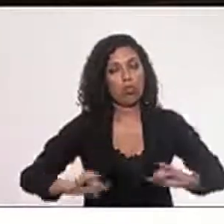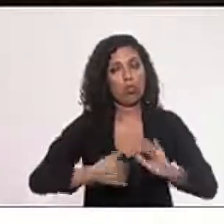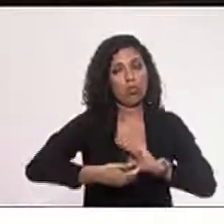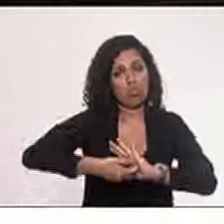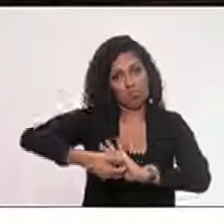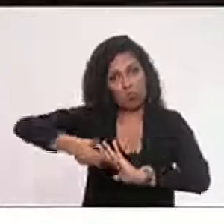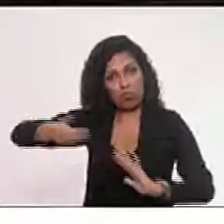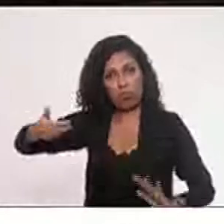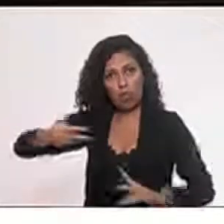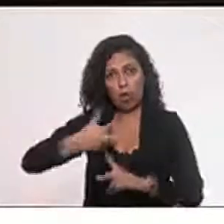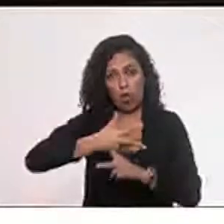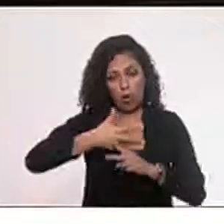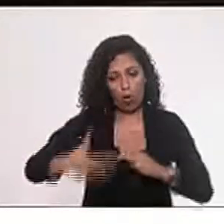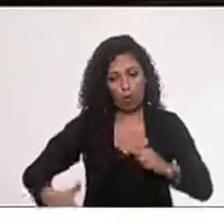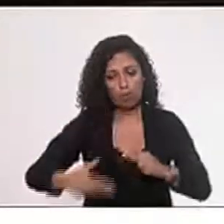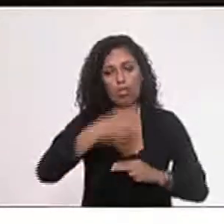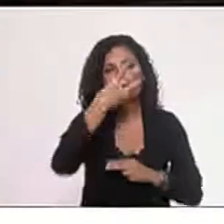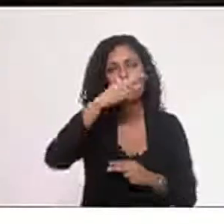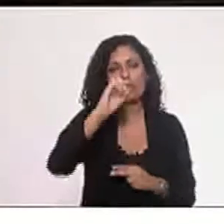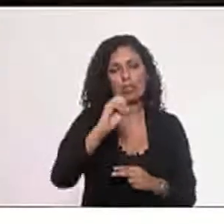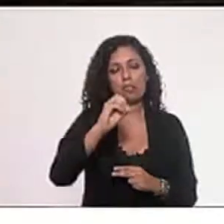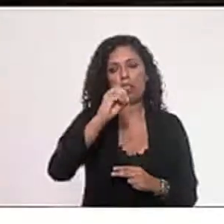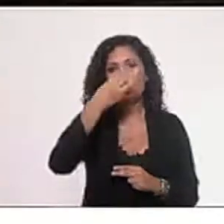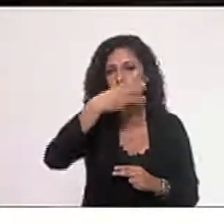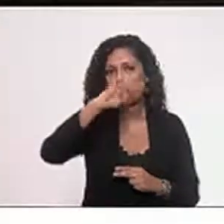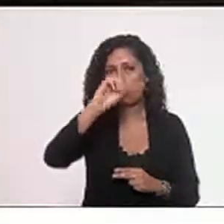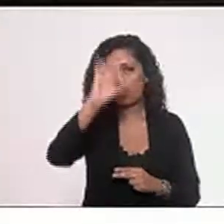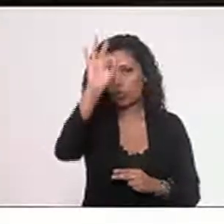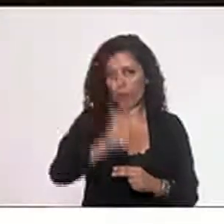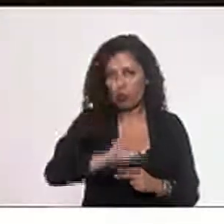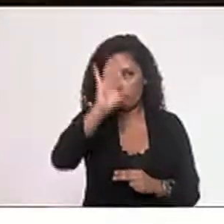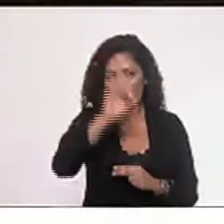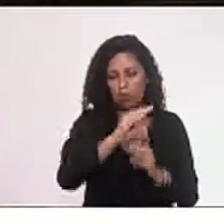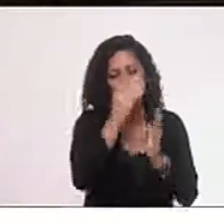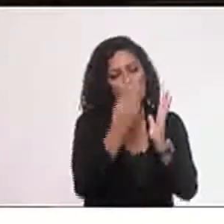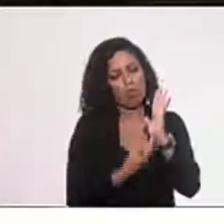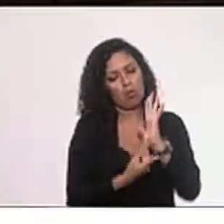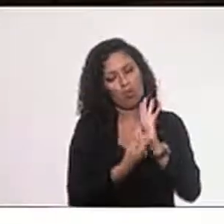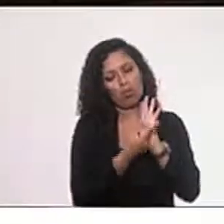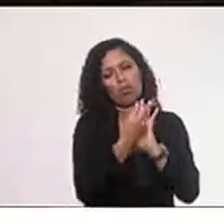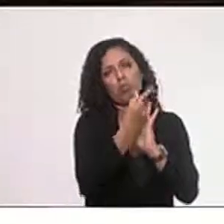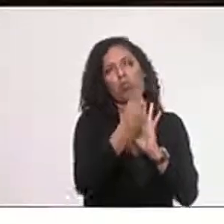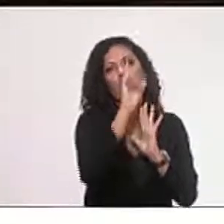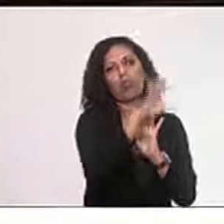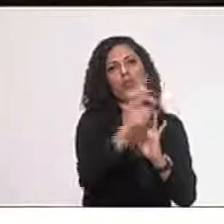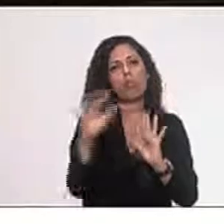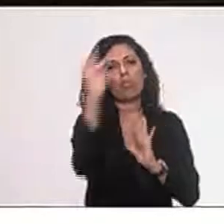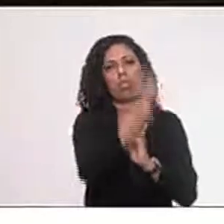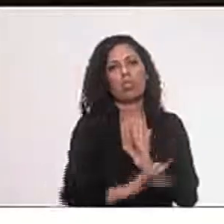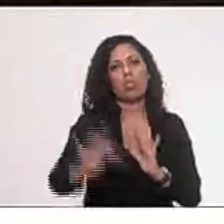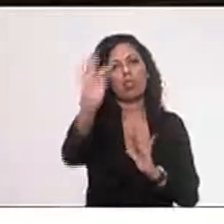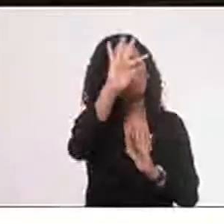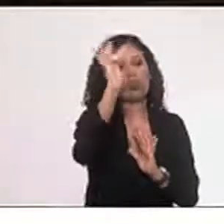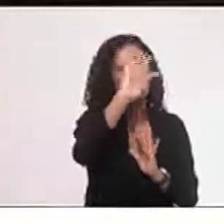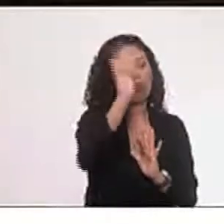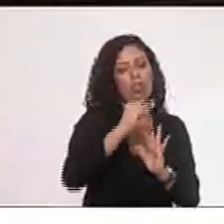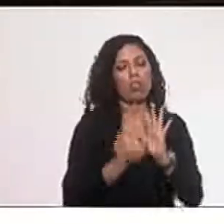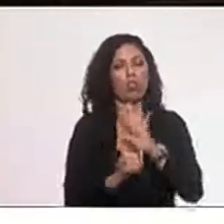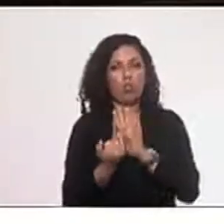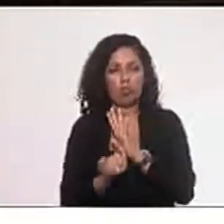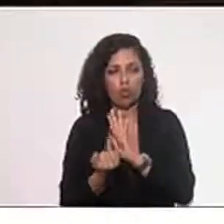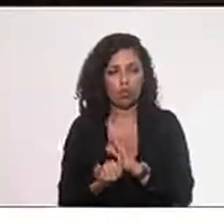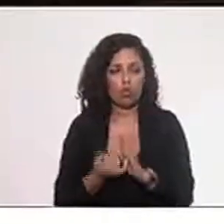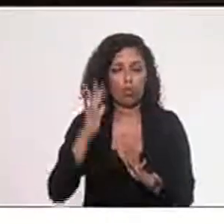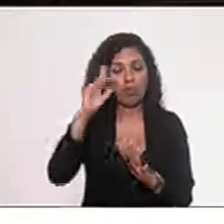de 30 por cento no orçamento destas instituições que na verdade que na verdade